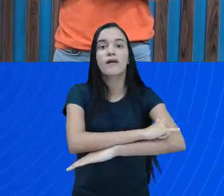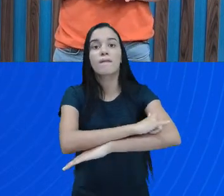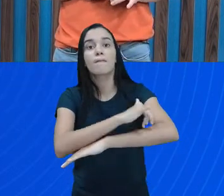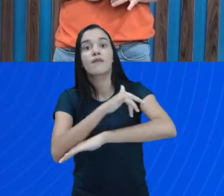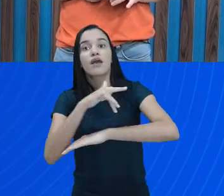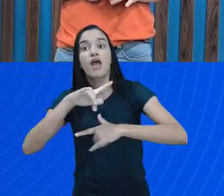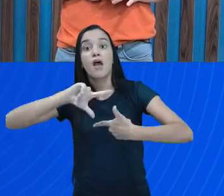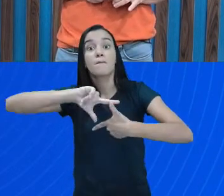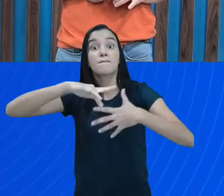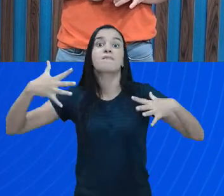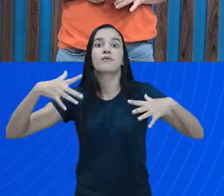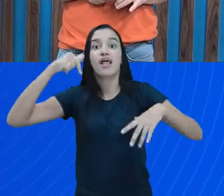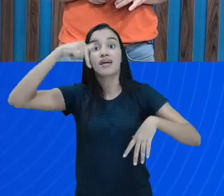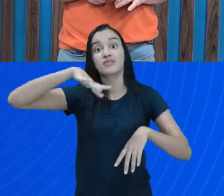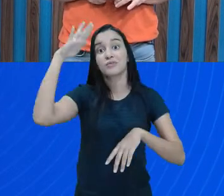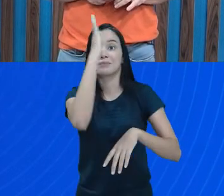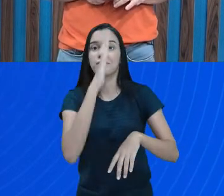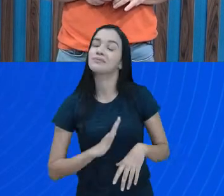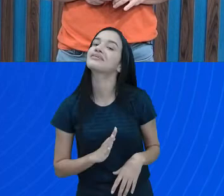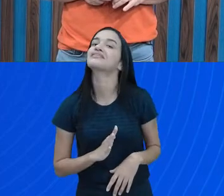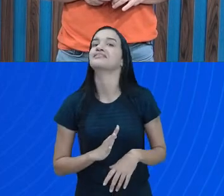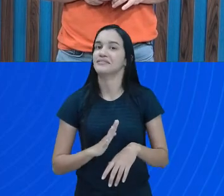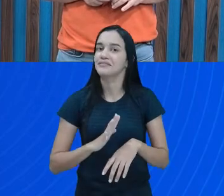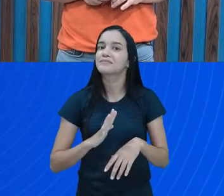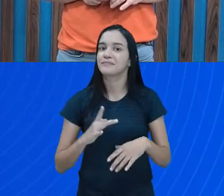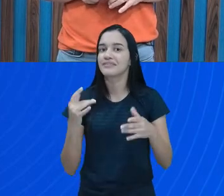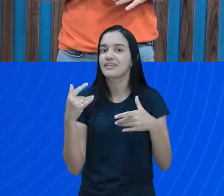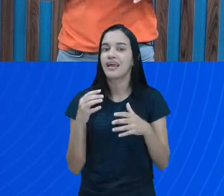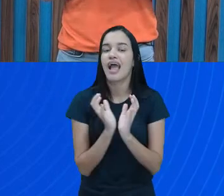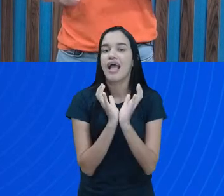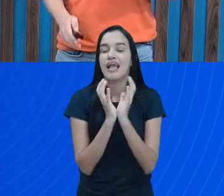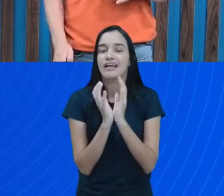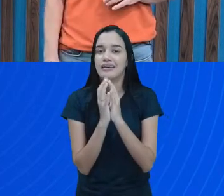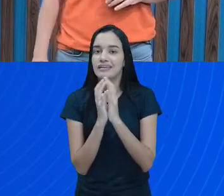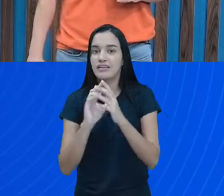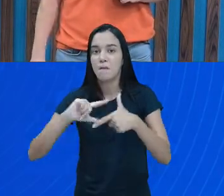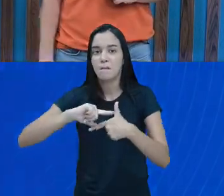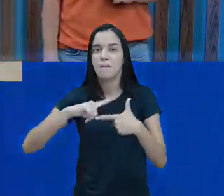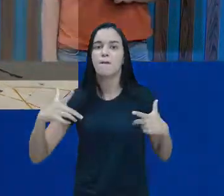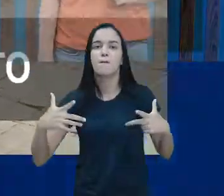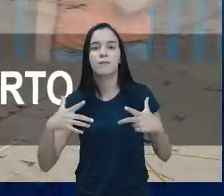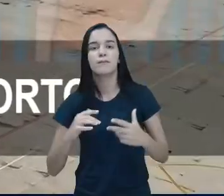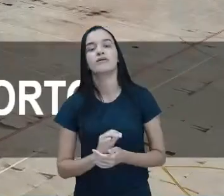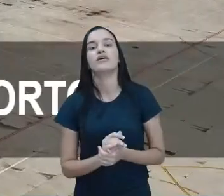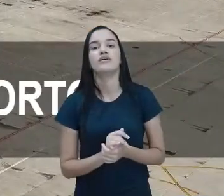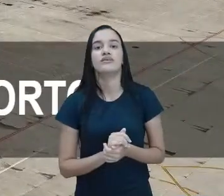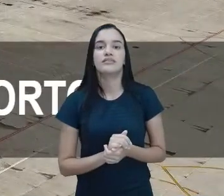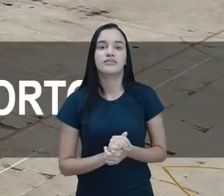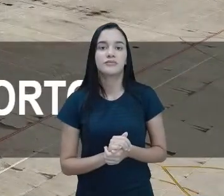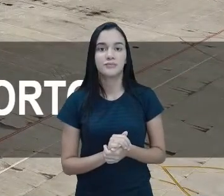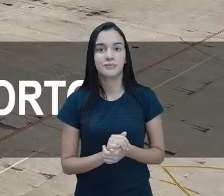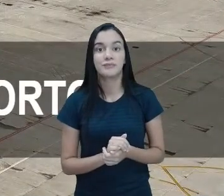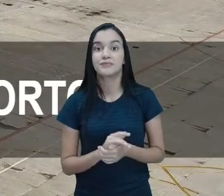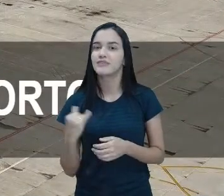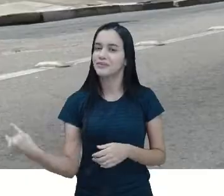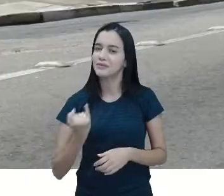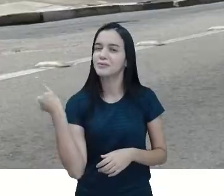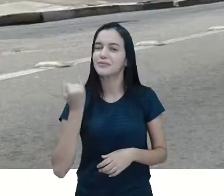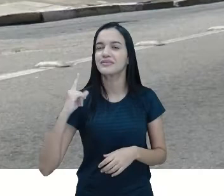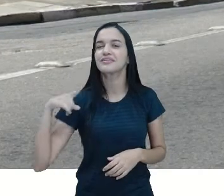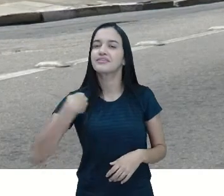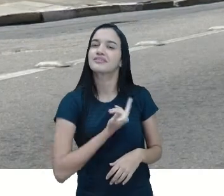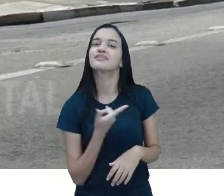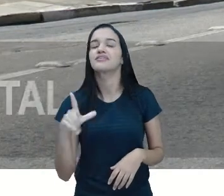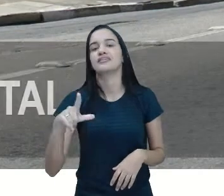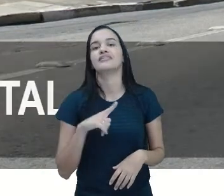mais modernos no país. Pois é, Recife ainda tem um dos aeroportos mais modernos do nosso país. Vê que importância nós temos, né?